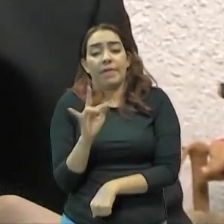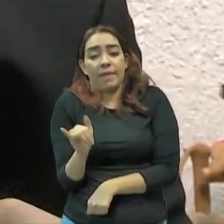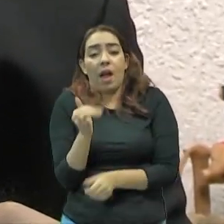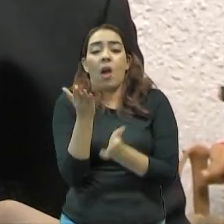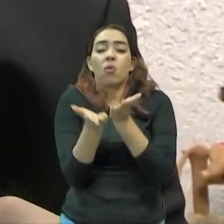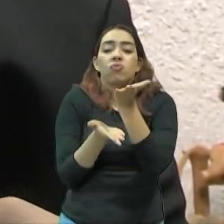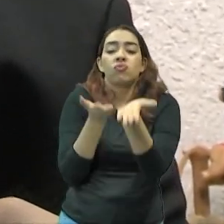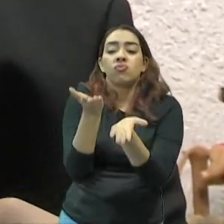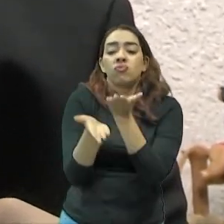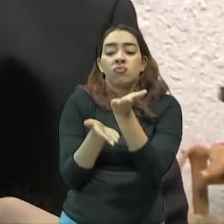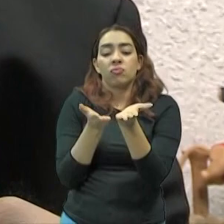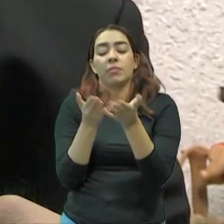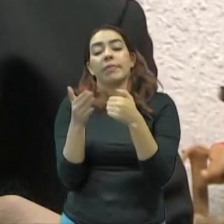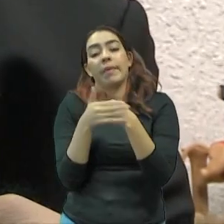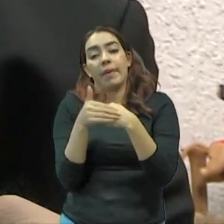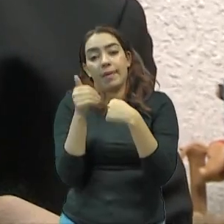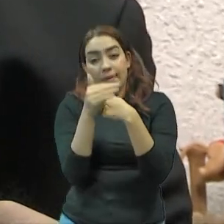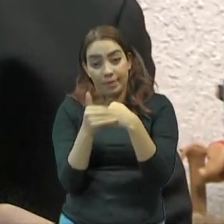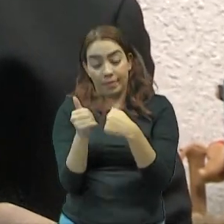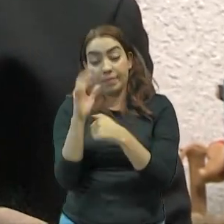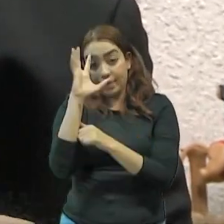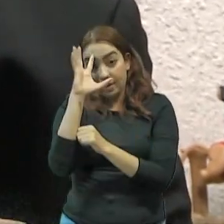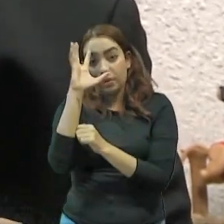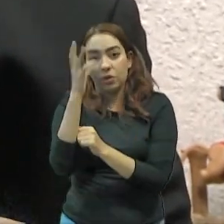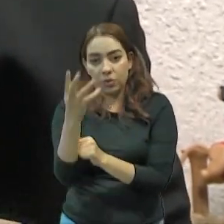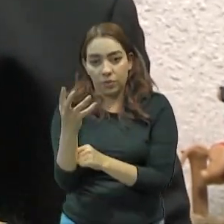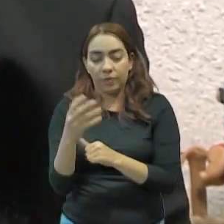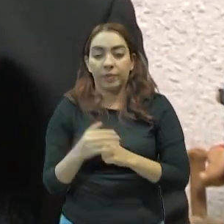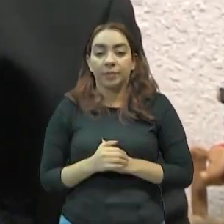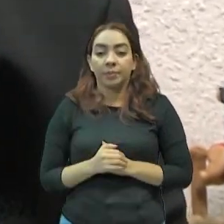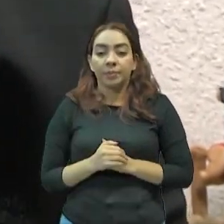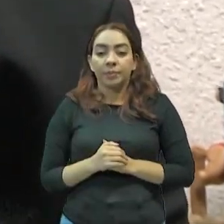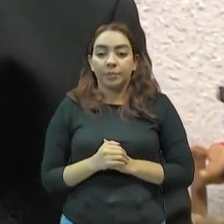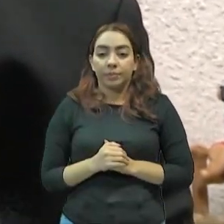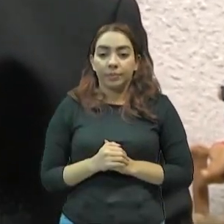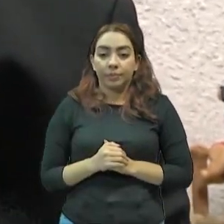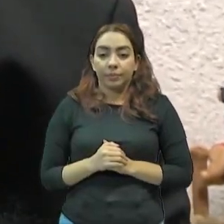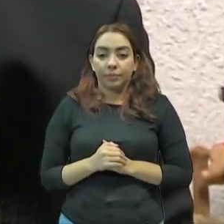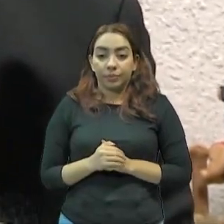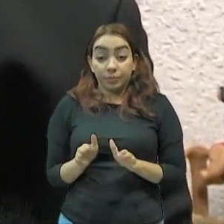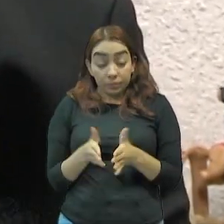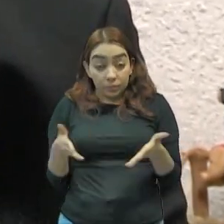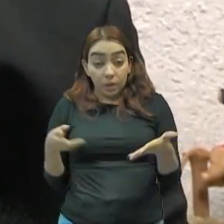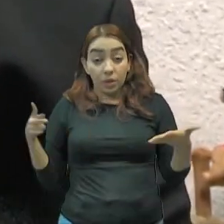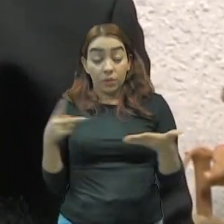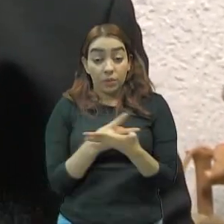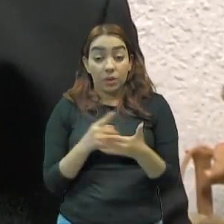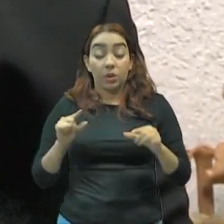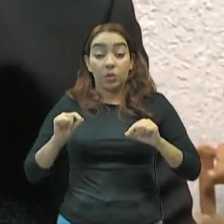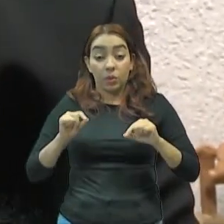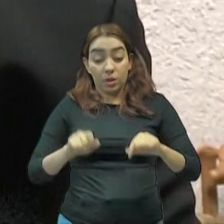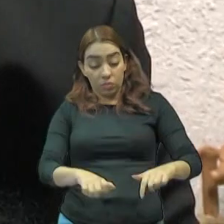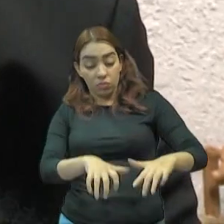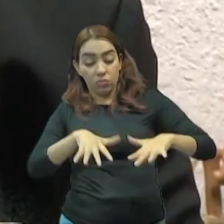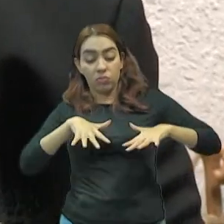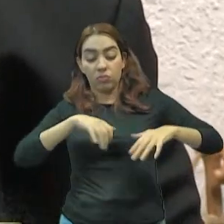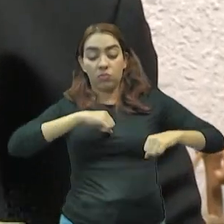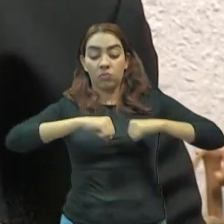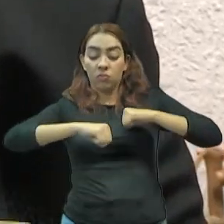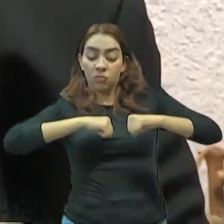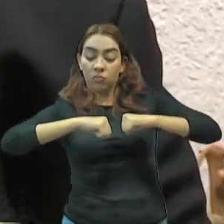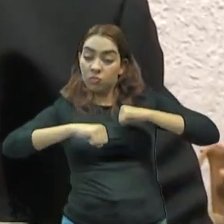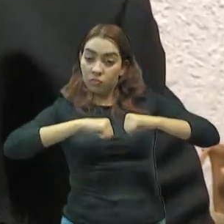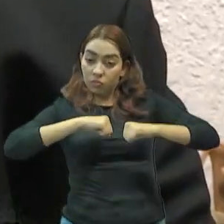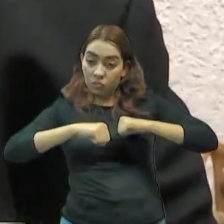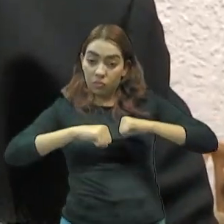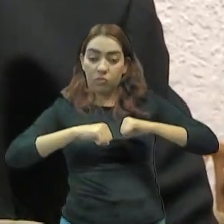resolução do problema quando aqui entre nós através de encontros de audiências de debates de oitivas não